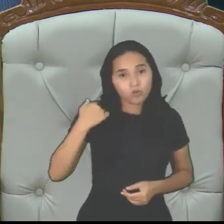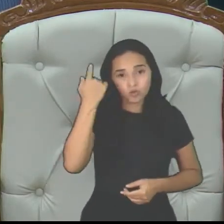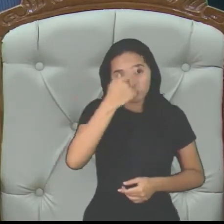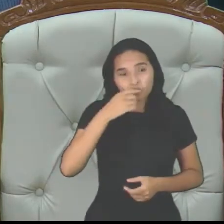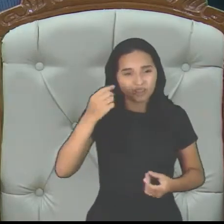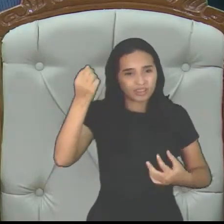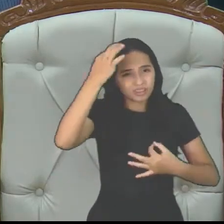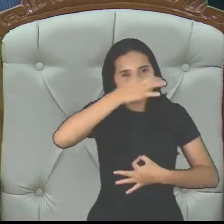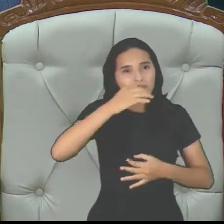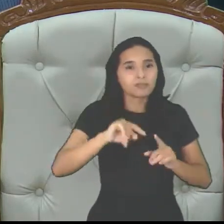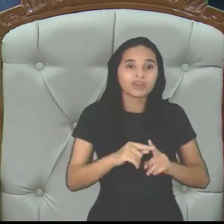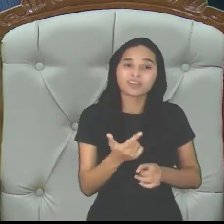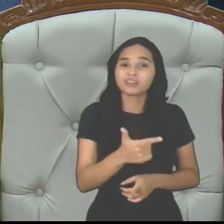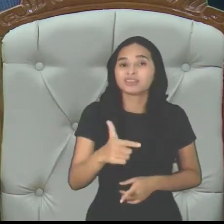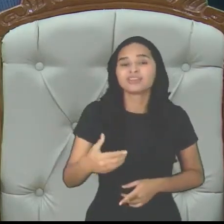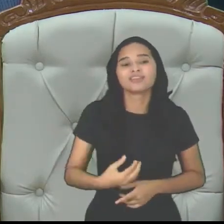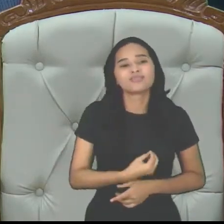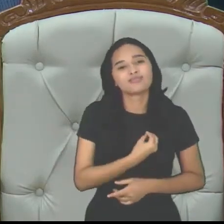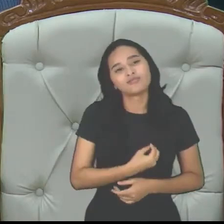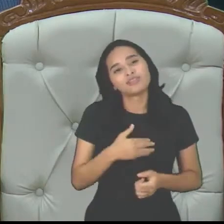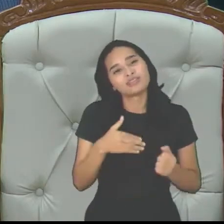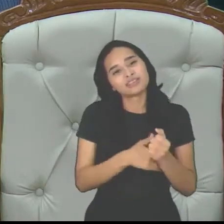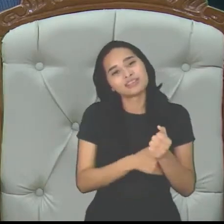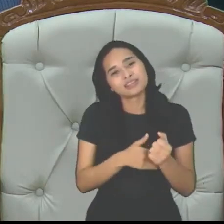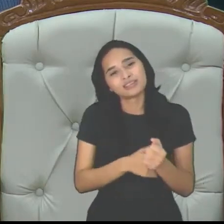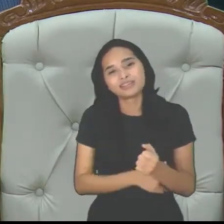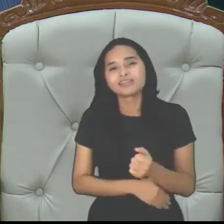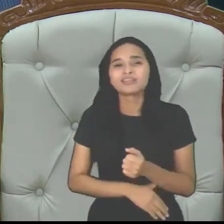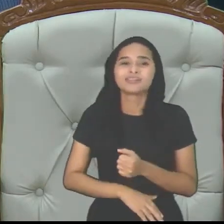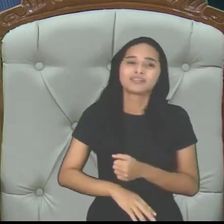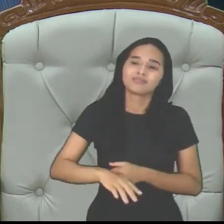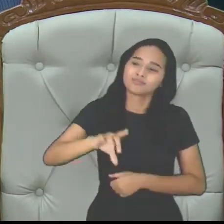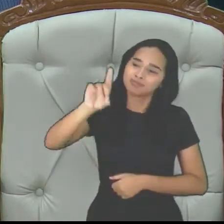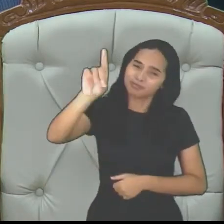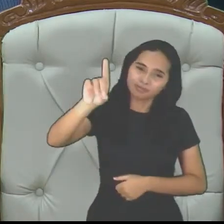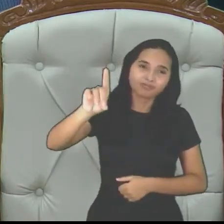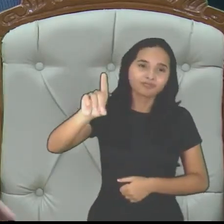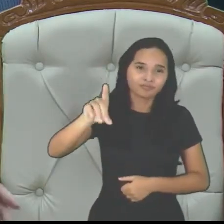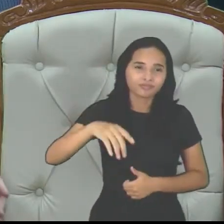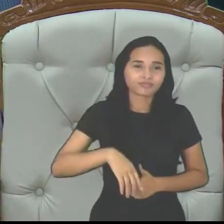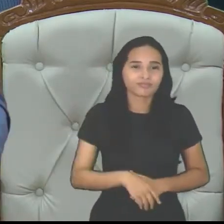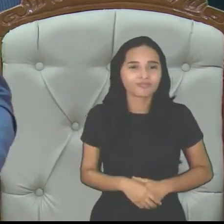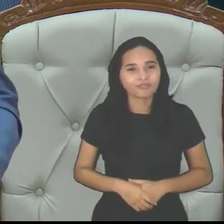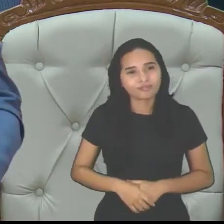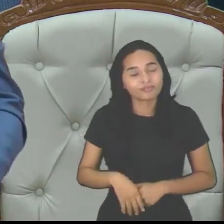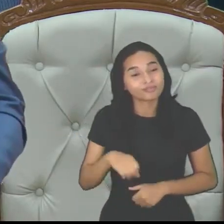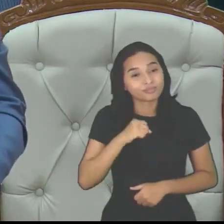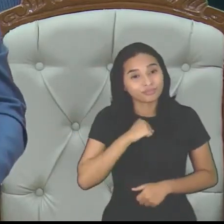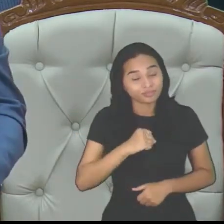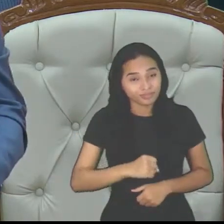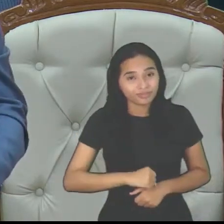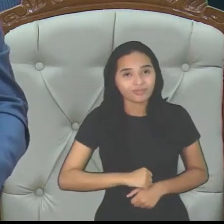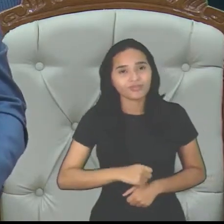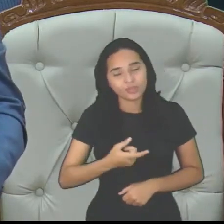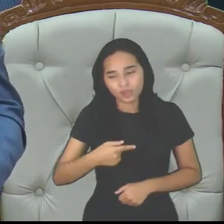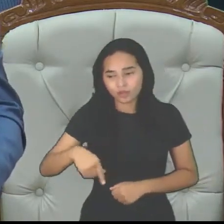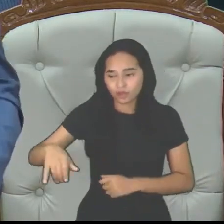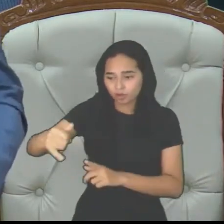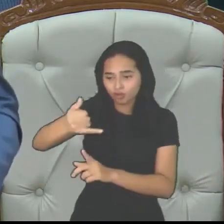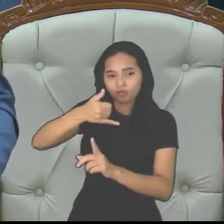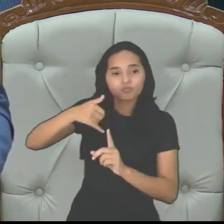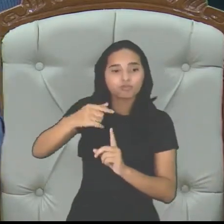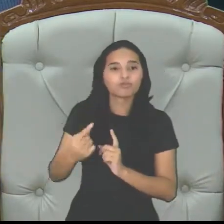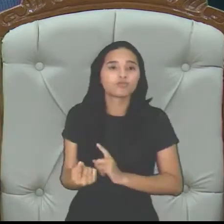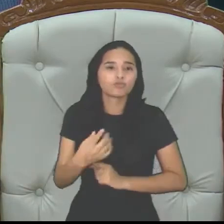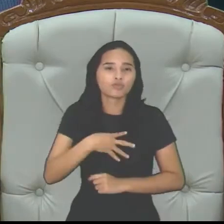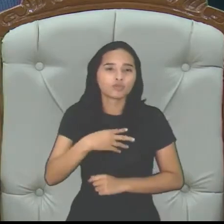não tem vida pia secreta diante de Deus. É aquilo que Samuel, quando foi ungir um dos filhos